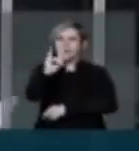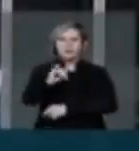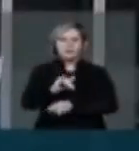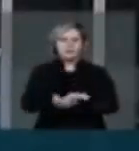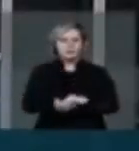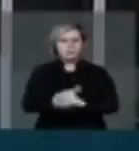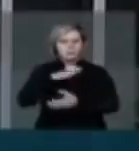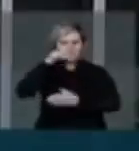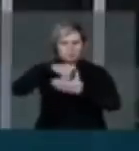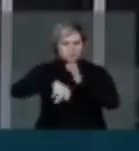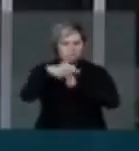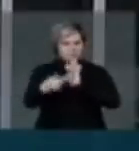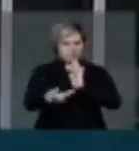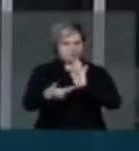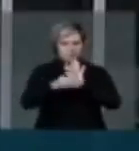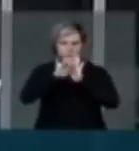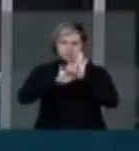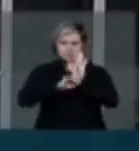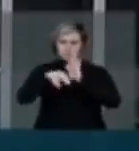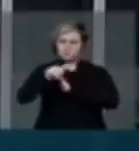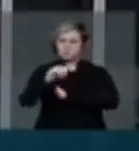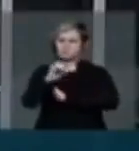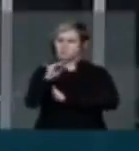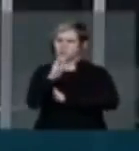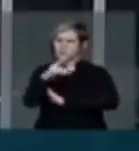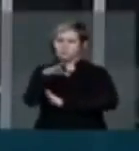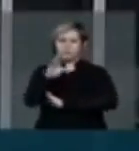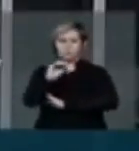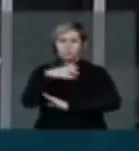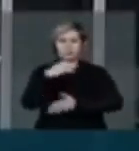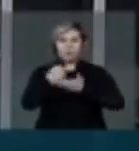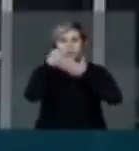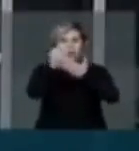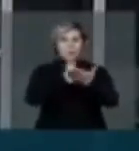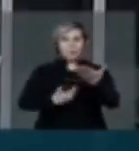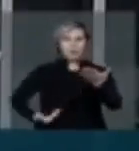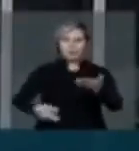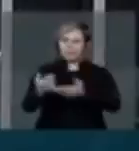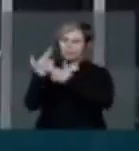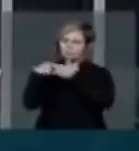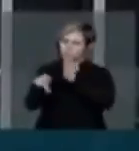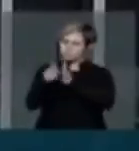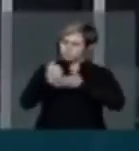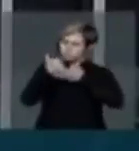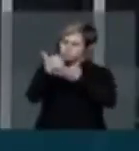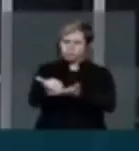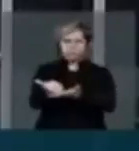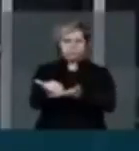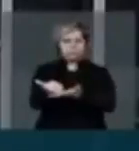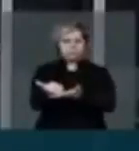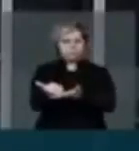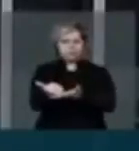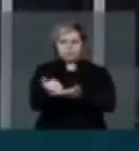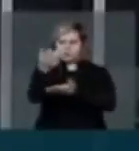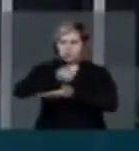responsabilidade. Foi votado nesta casa, no Estatuto do Nascituro, um apoio do governo, que é a responsabilidade da segurança pública do governo, de